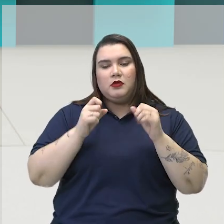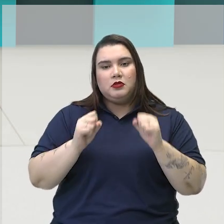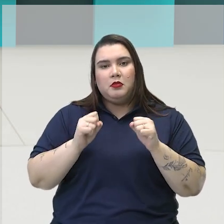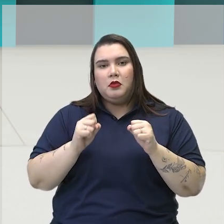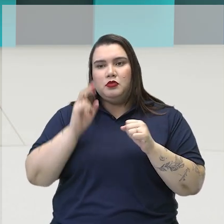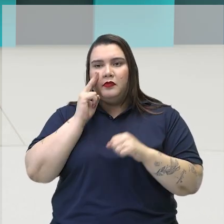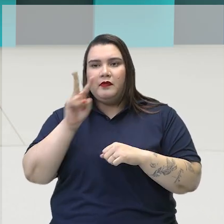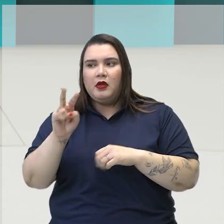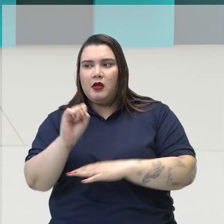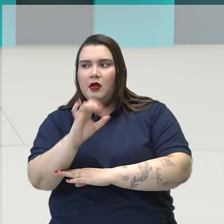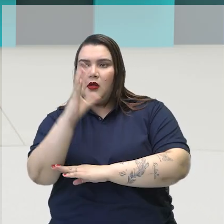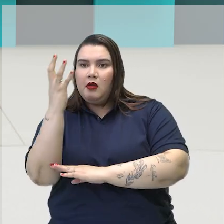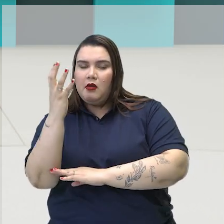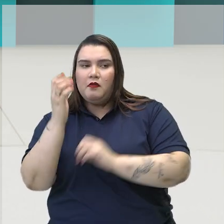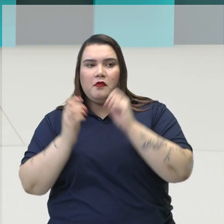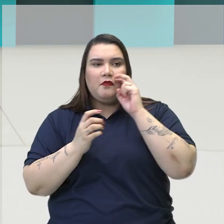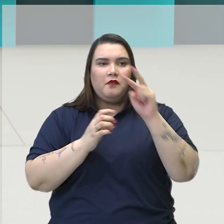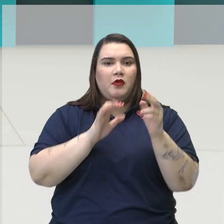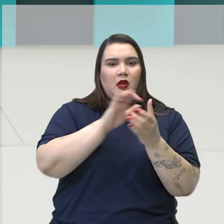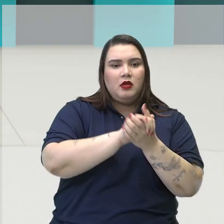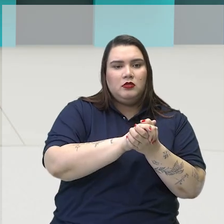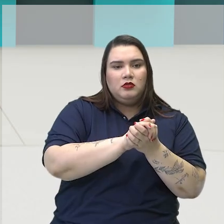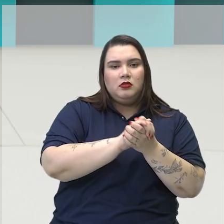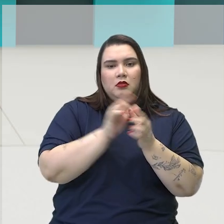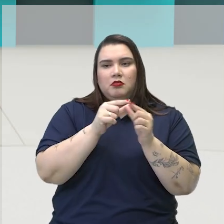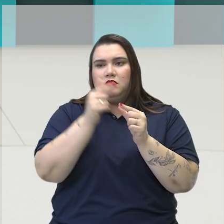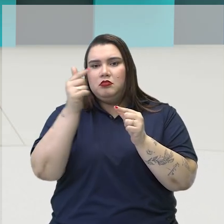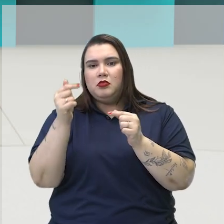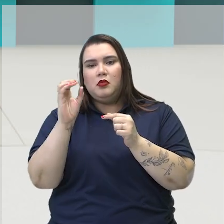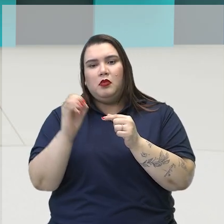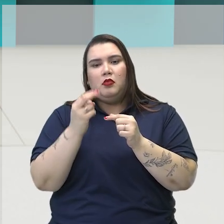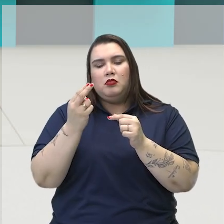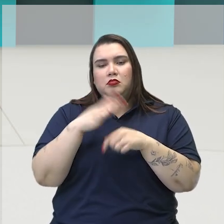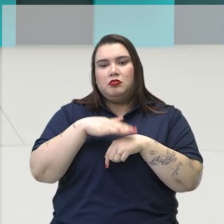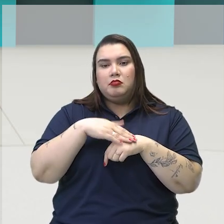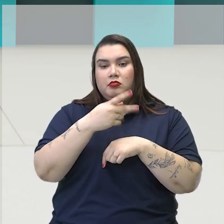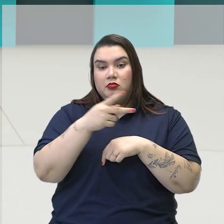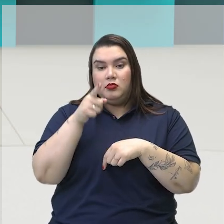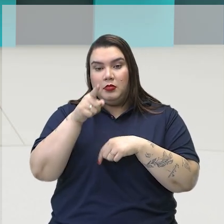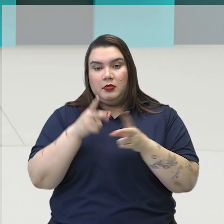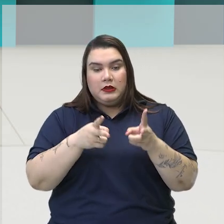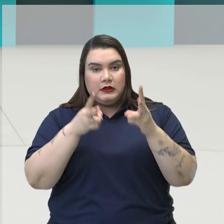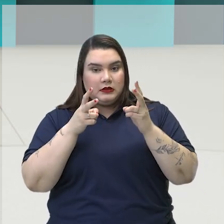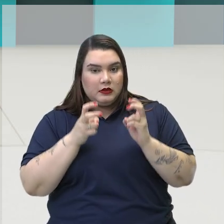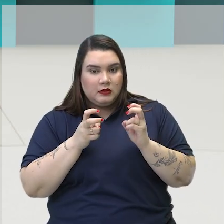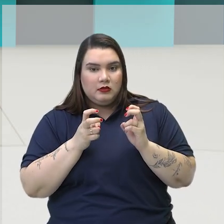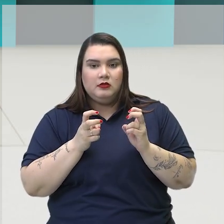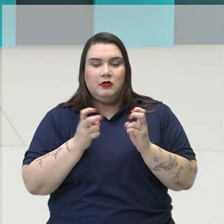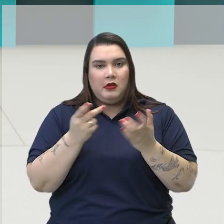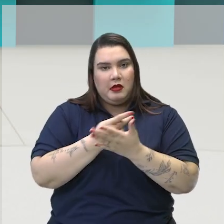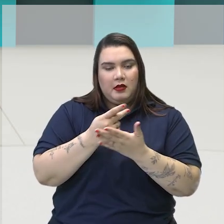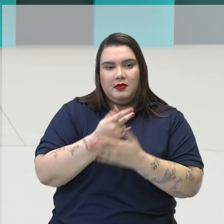seja um casal, seja uma taça, um galho ou somente uma folha. Aquilo que você enxerga não